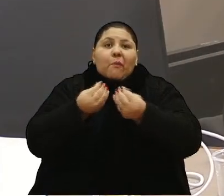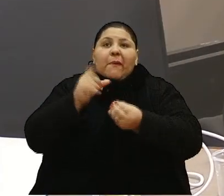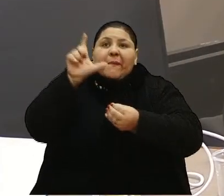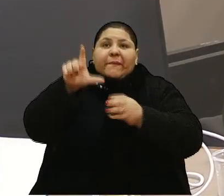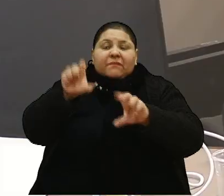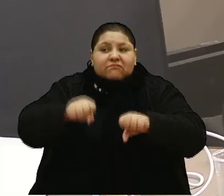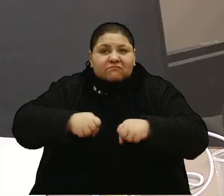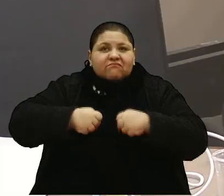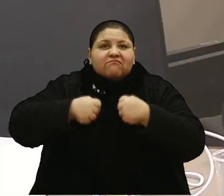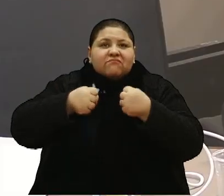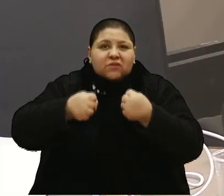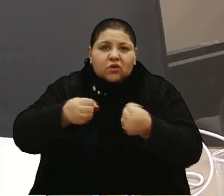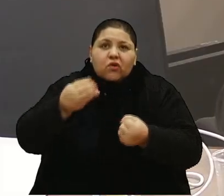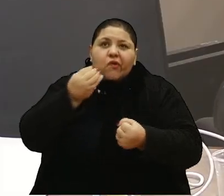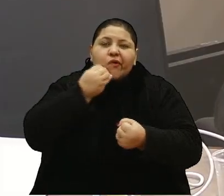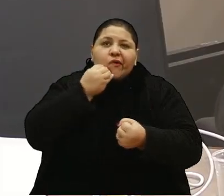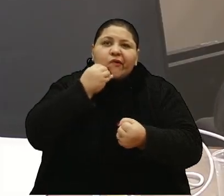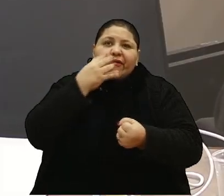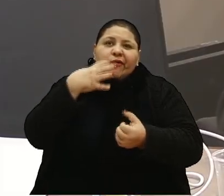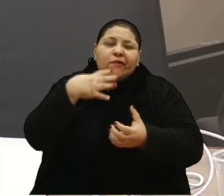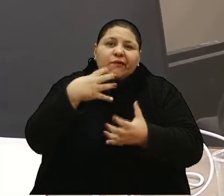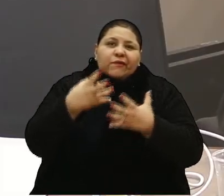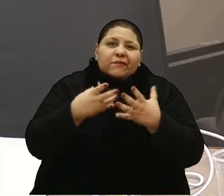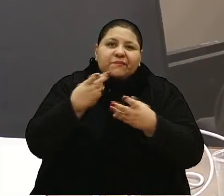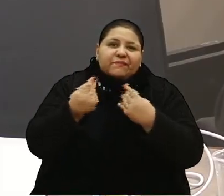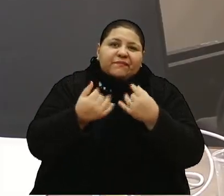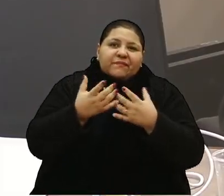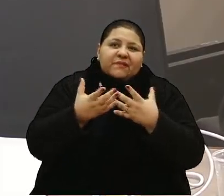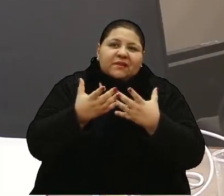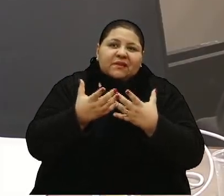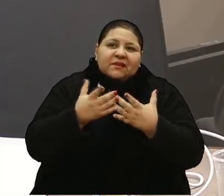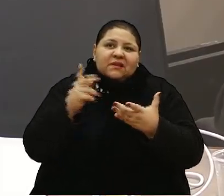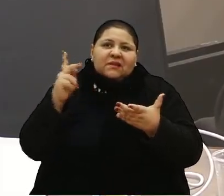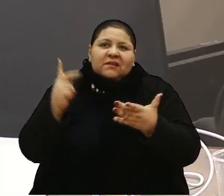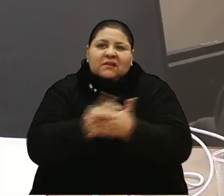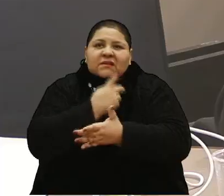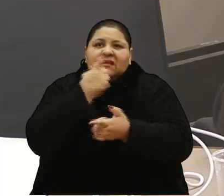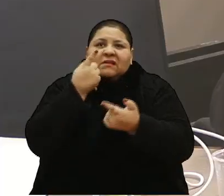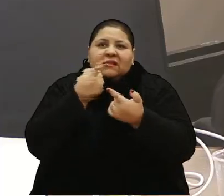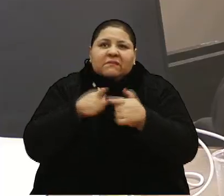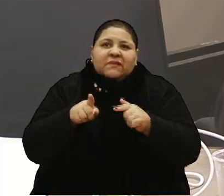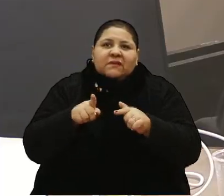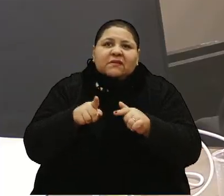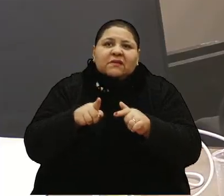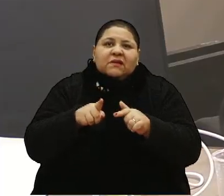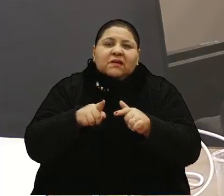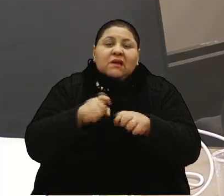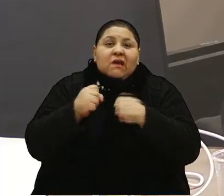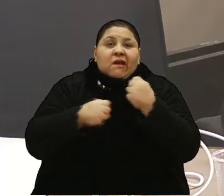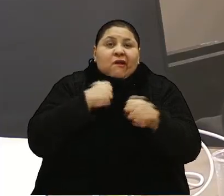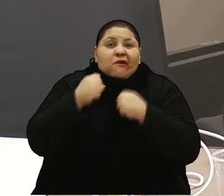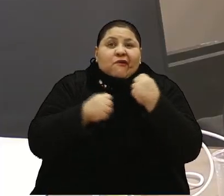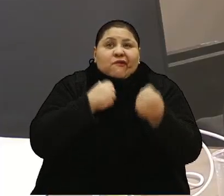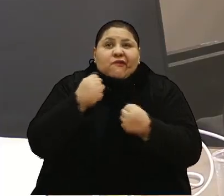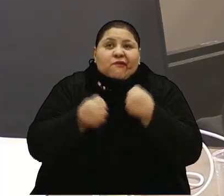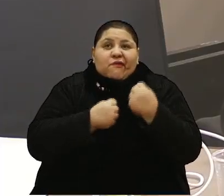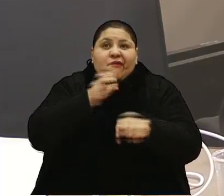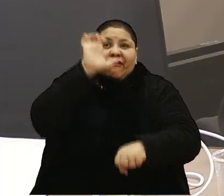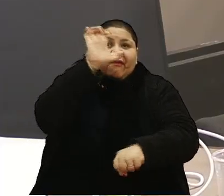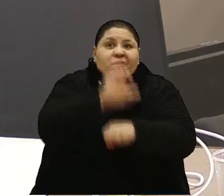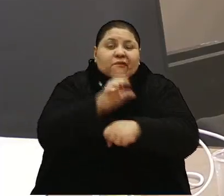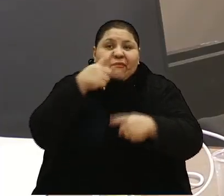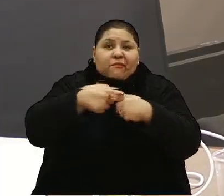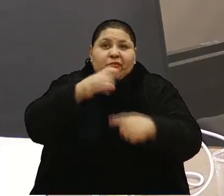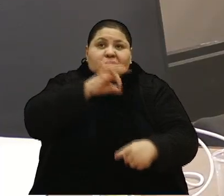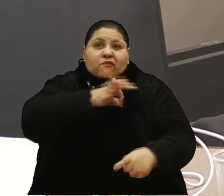Com certeza, ele reagiu de forma, equivocada, mas qualquer um fica bravo de ver o Estado, porque a polícia representa o